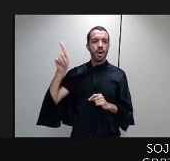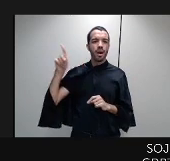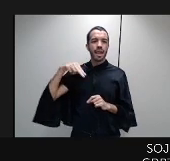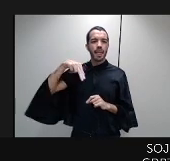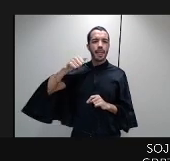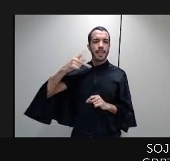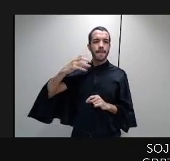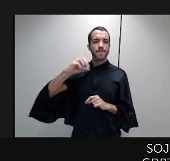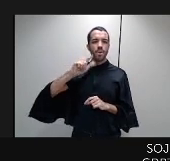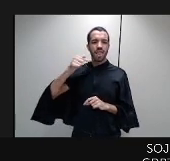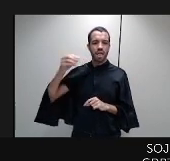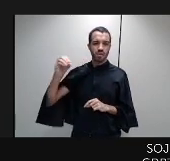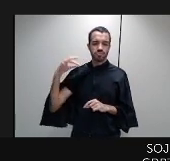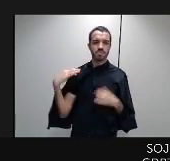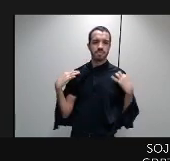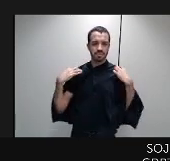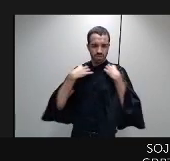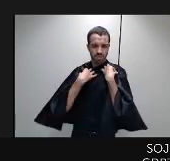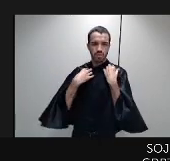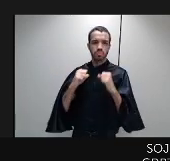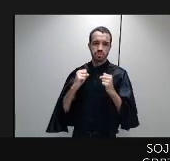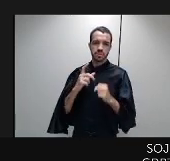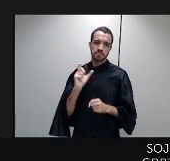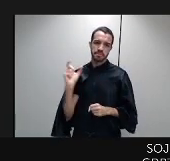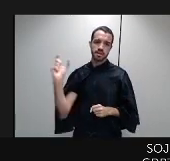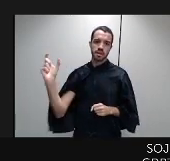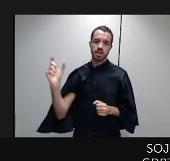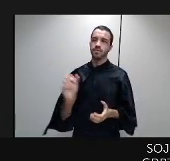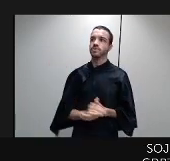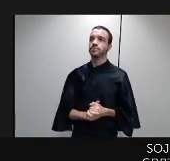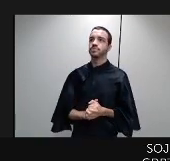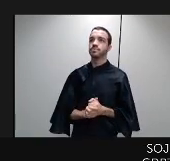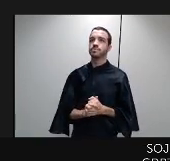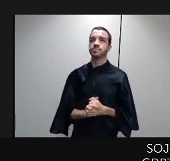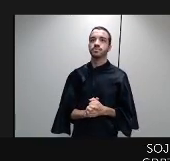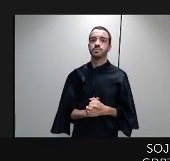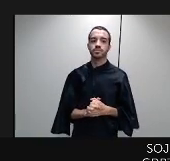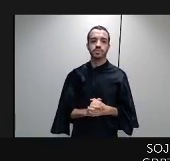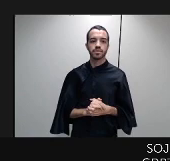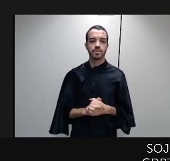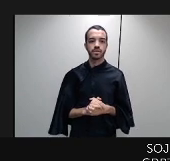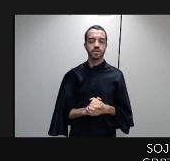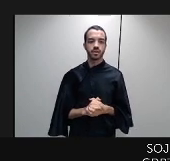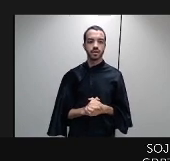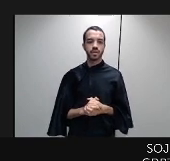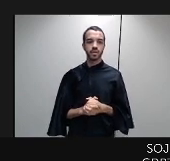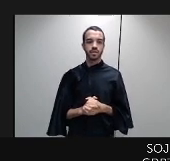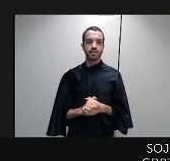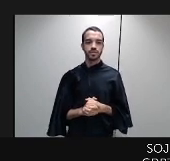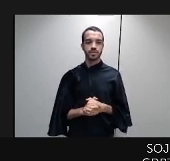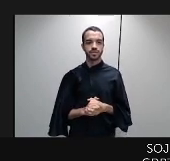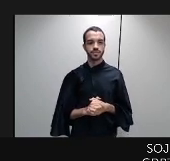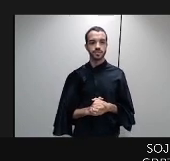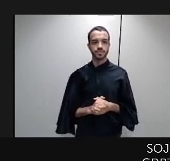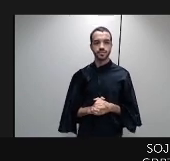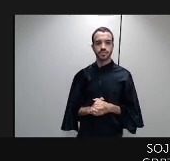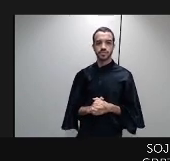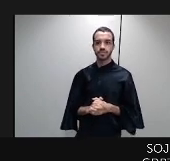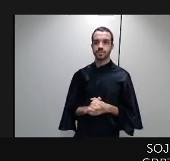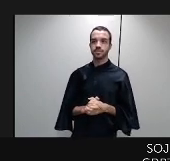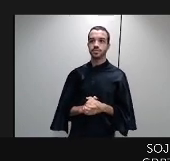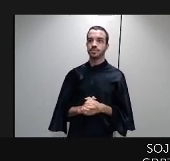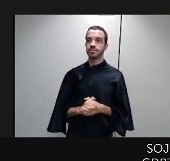pre bom então eu no caso é ainda água os meus amigos Paris